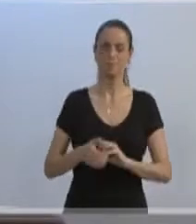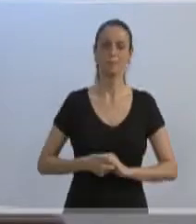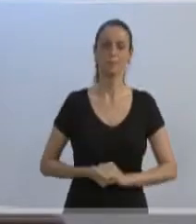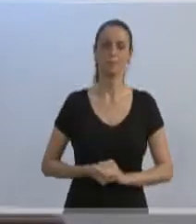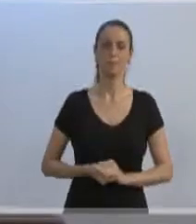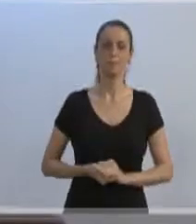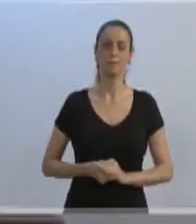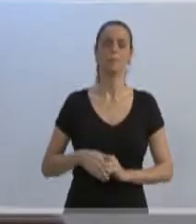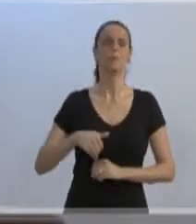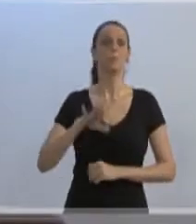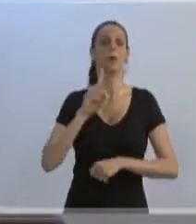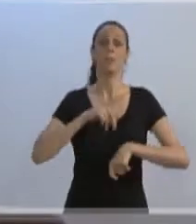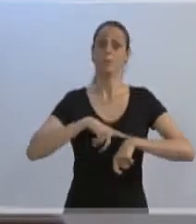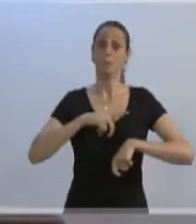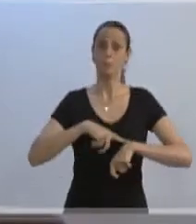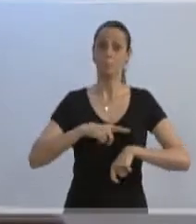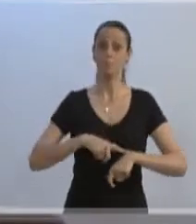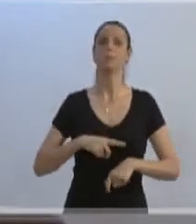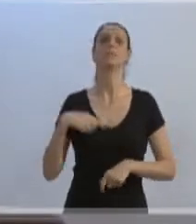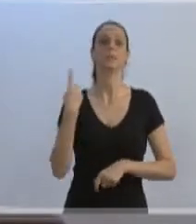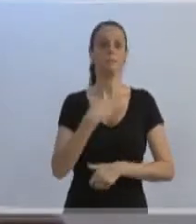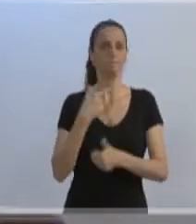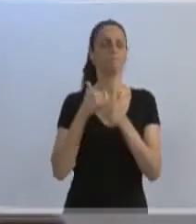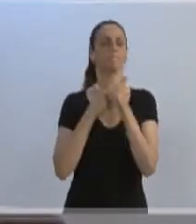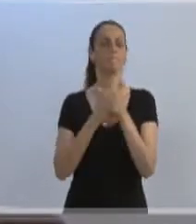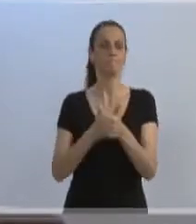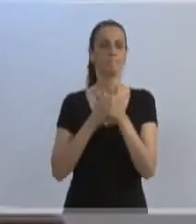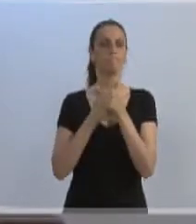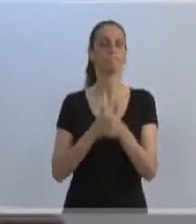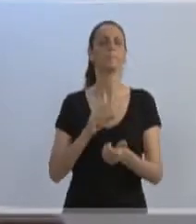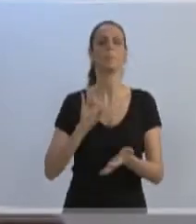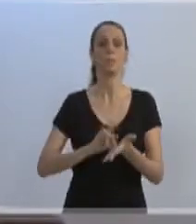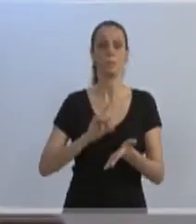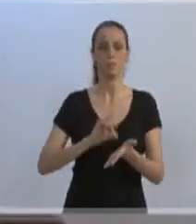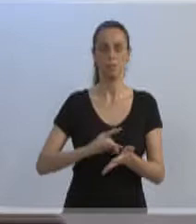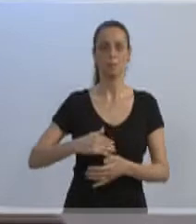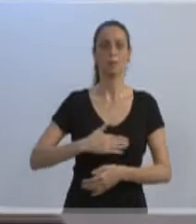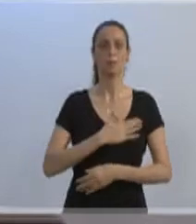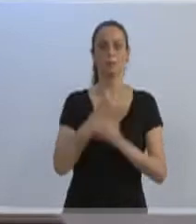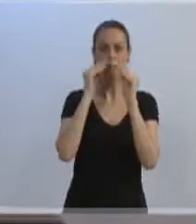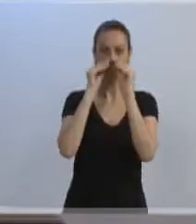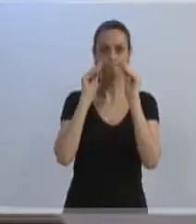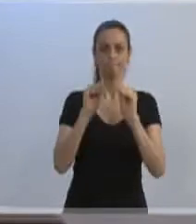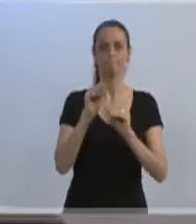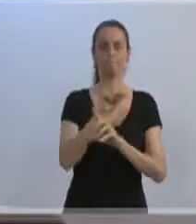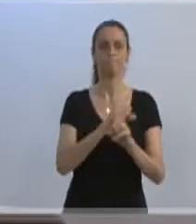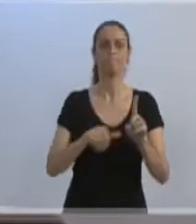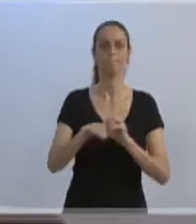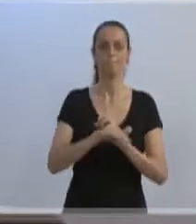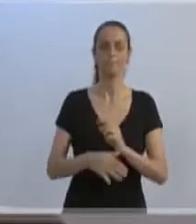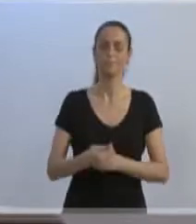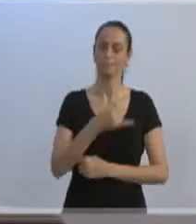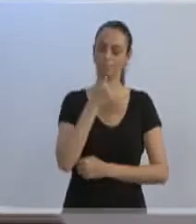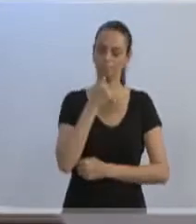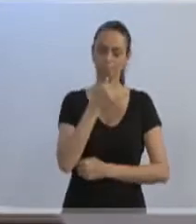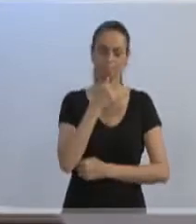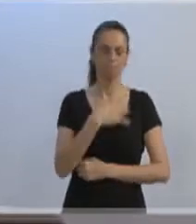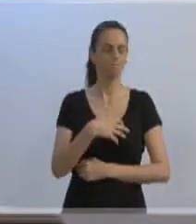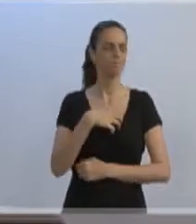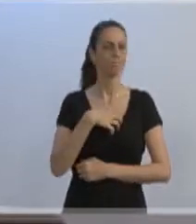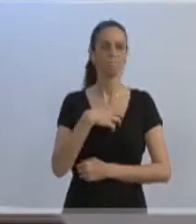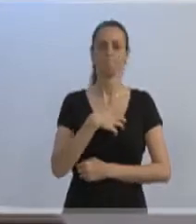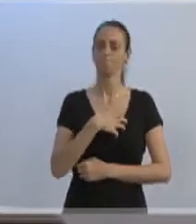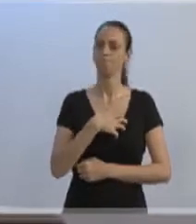mais um momento em que nós estamos acompanhando o descaso do governo apoiam lamento essa situação